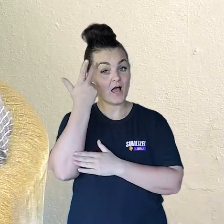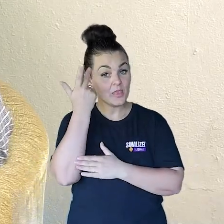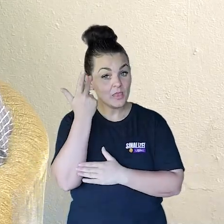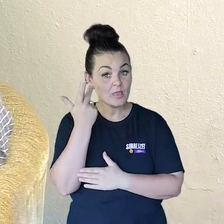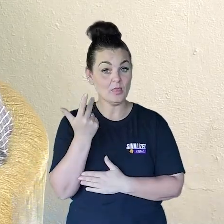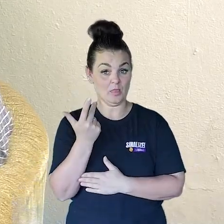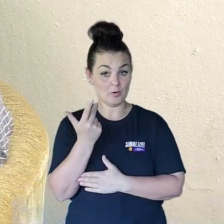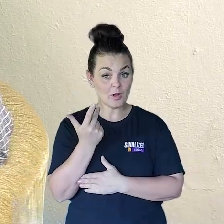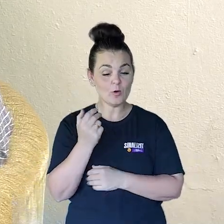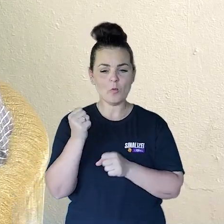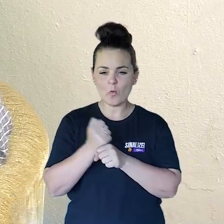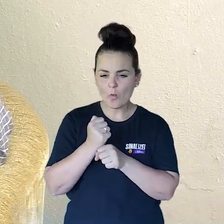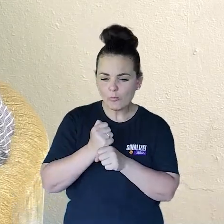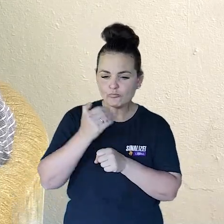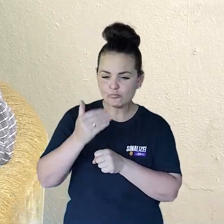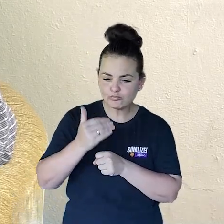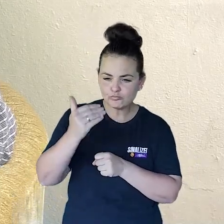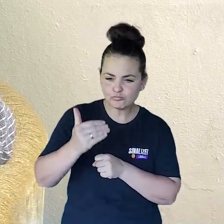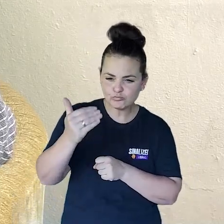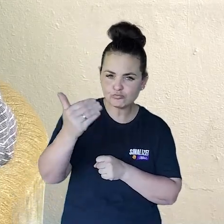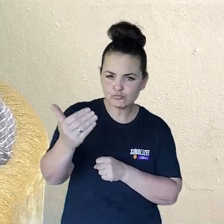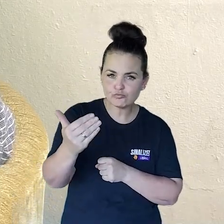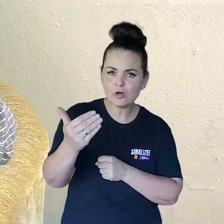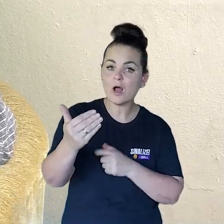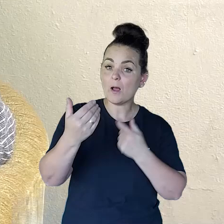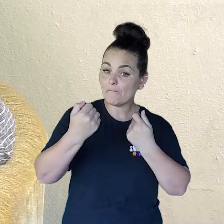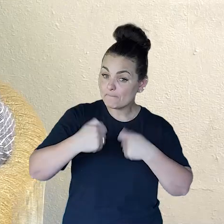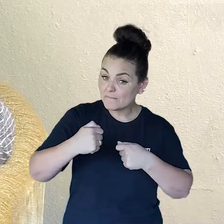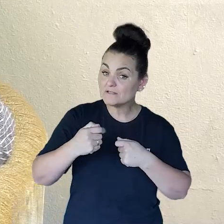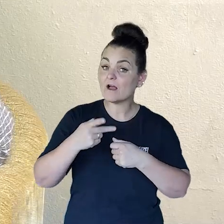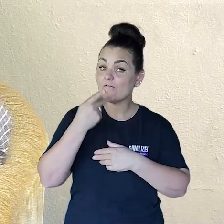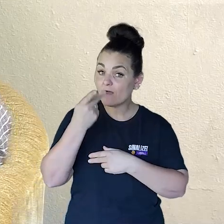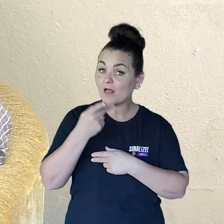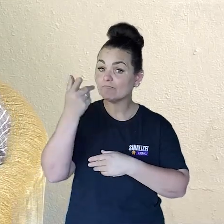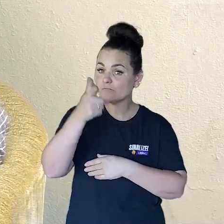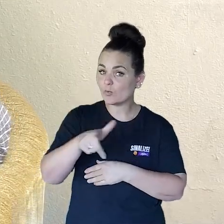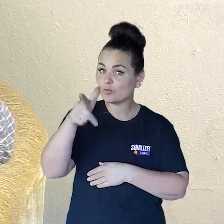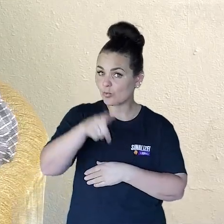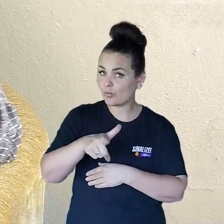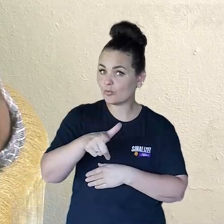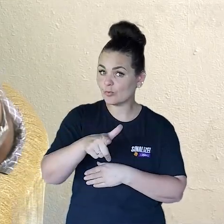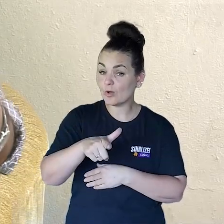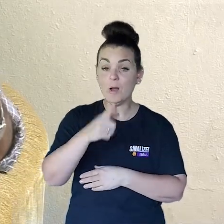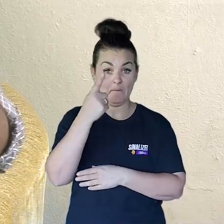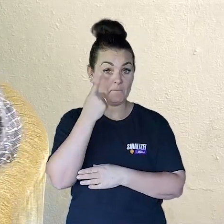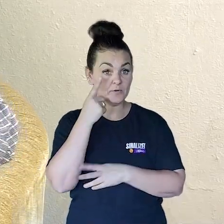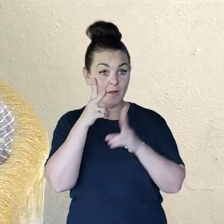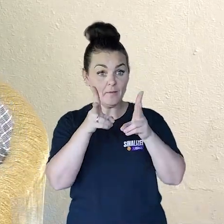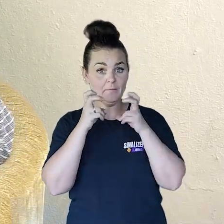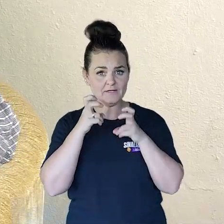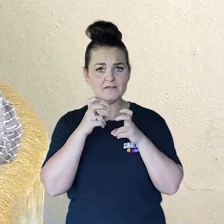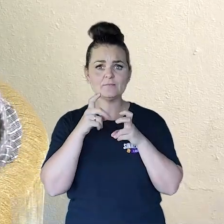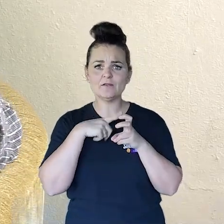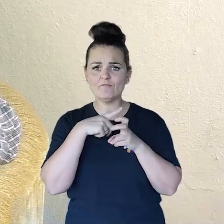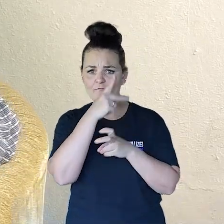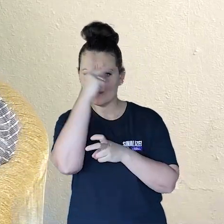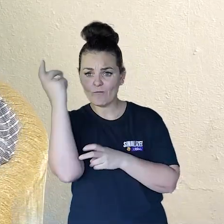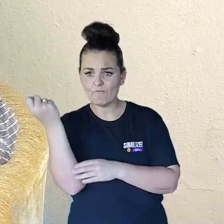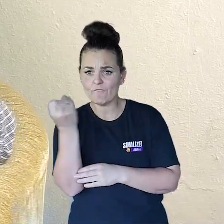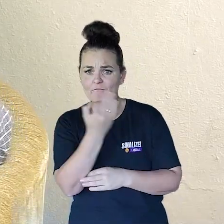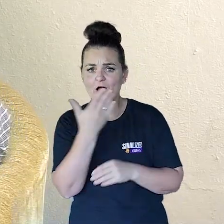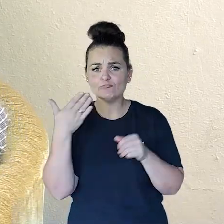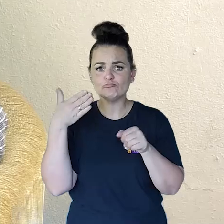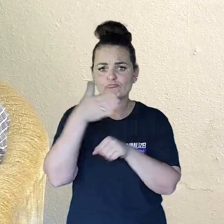natural ao longo dos próximos anos este assunto entrar mais em pauta, porque o crescimento ele é nítido e se nós não termos